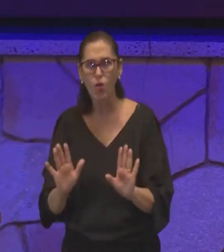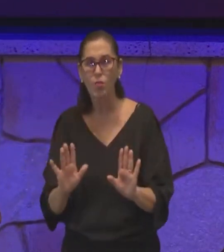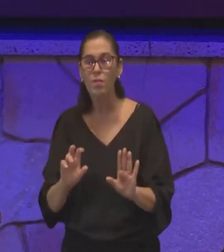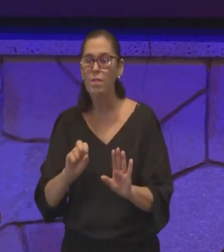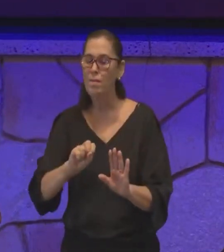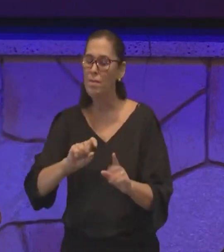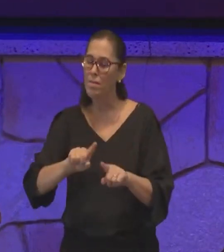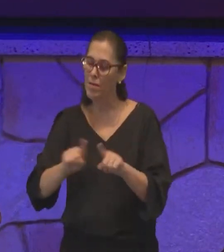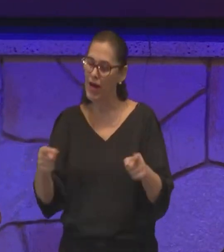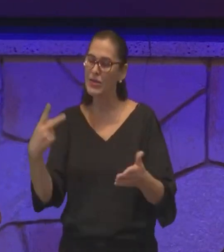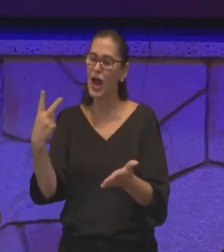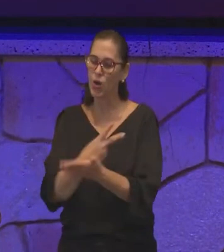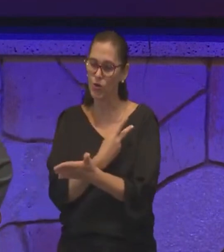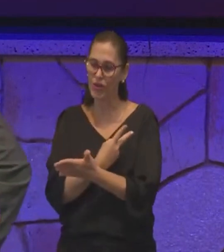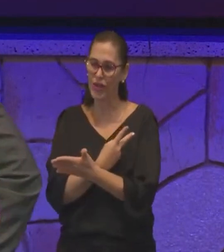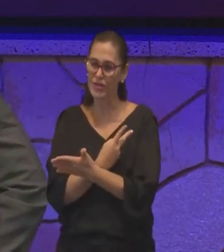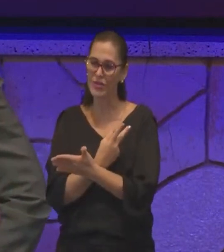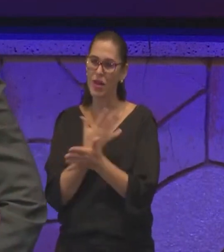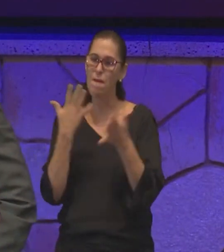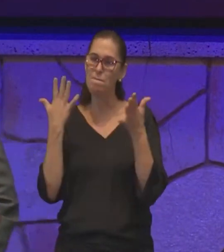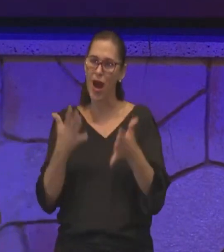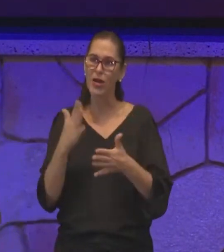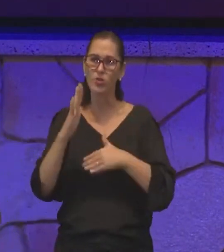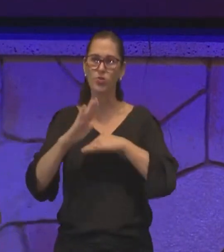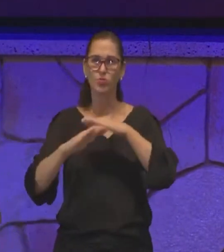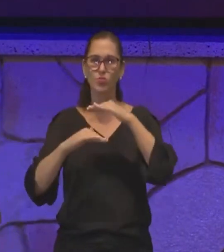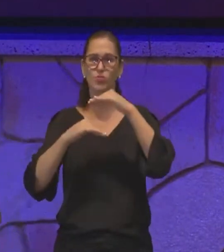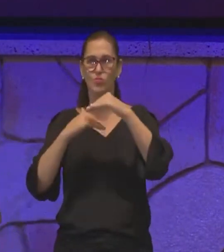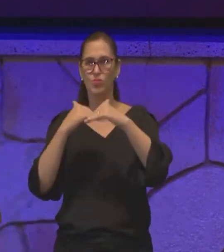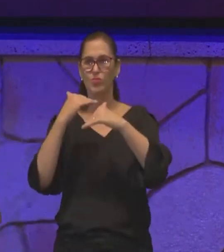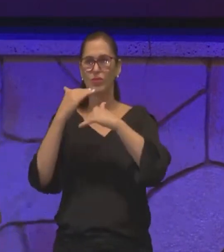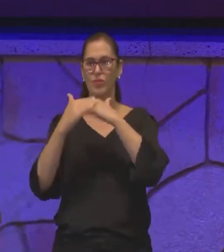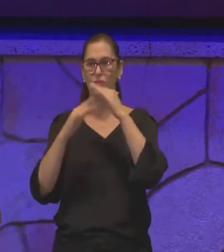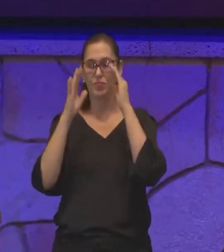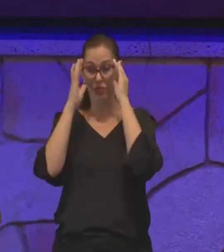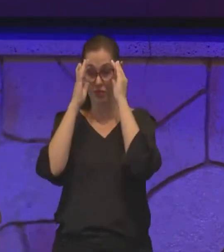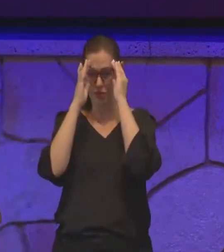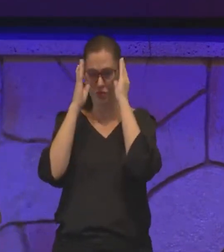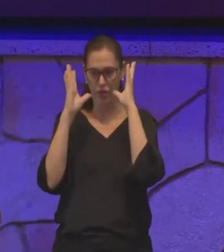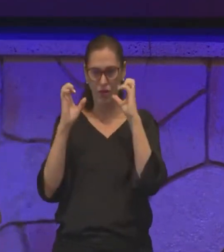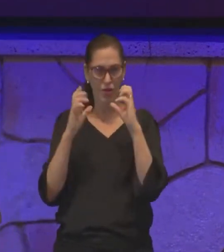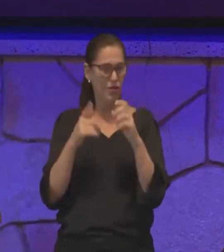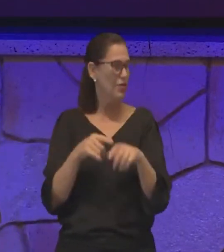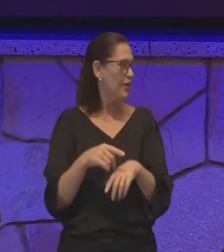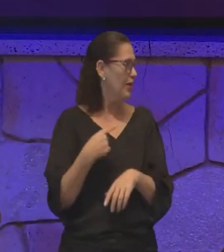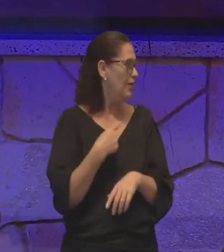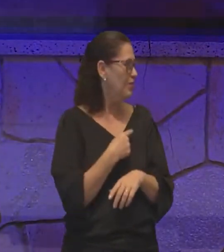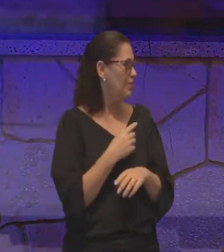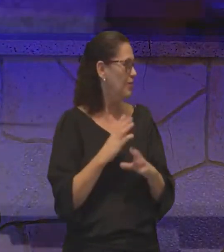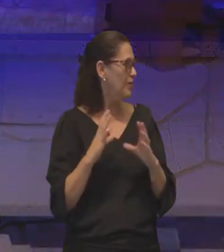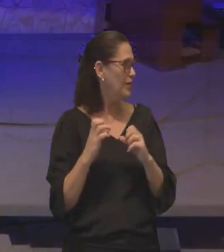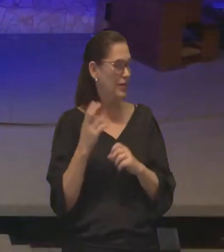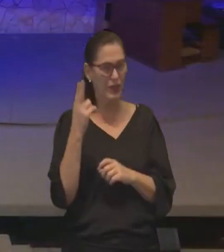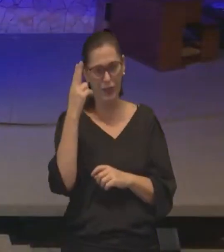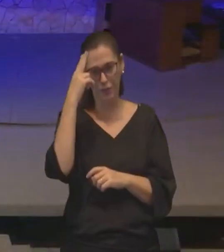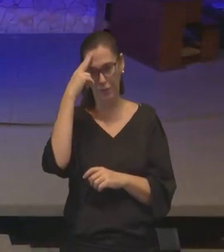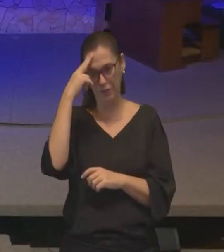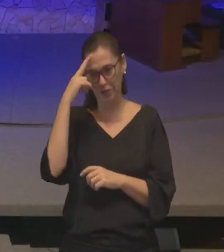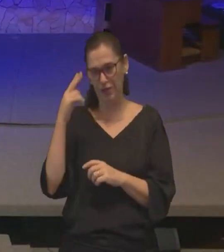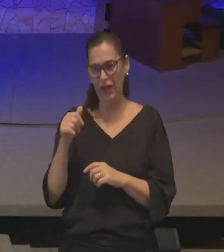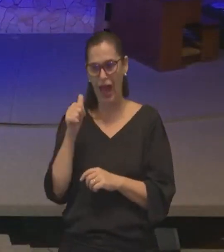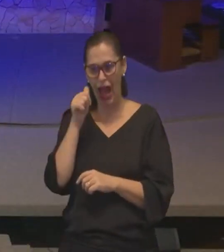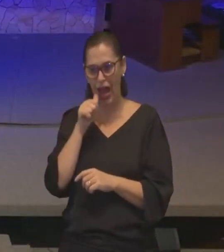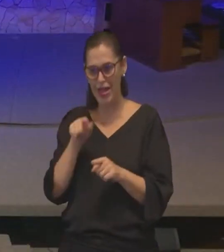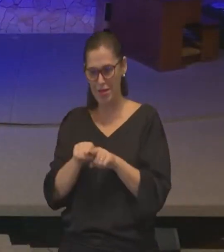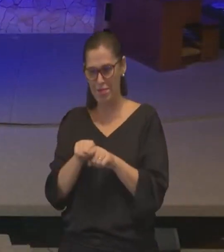acontece. Isso faz parte do nosso crescimento. Você brigava muito com seus irmãos, pastor Neander? Brigava com a sua